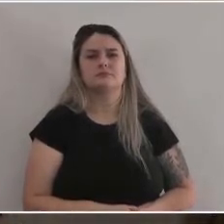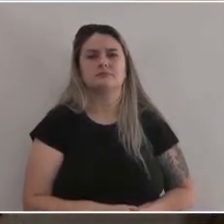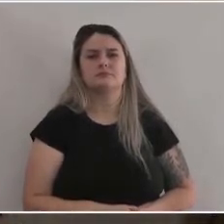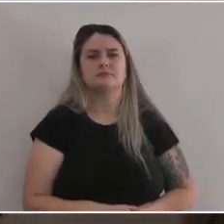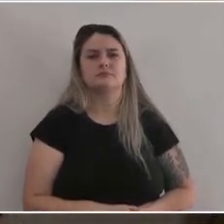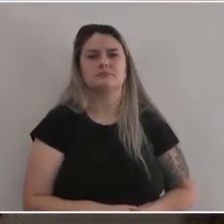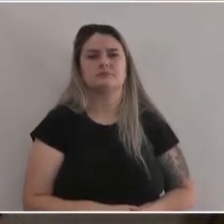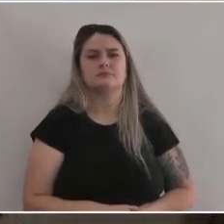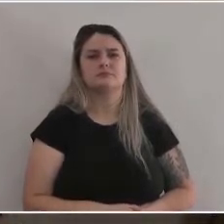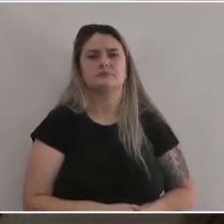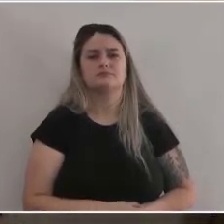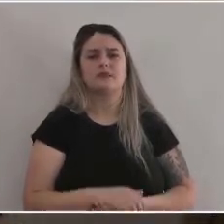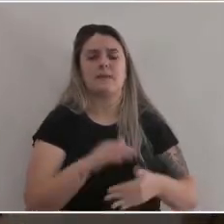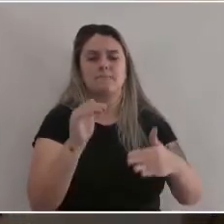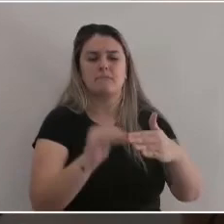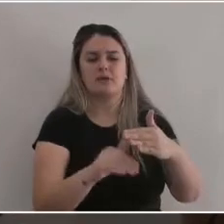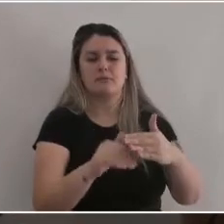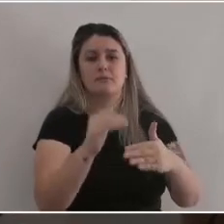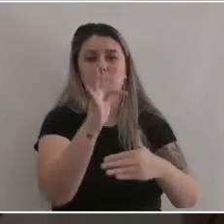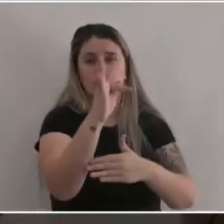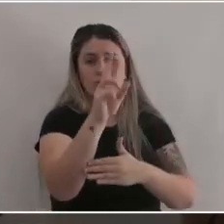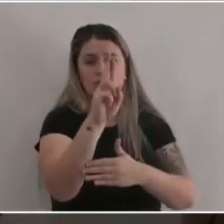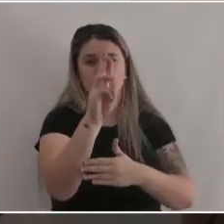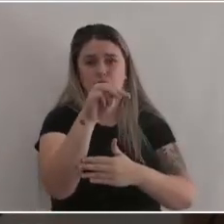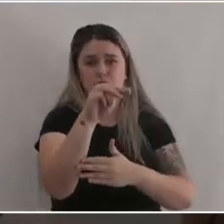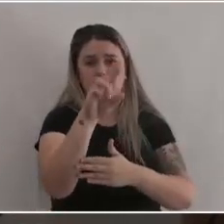Receitas e despesas com o Fundeb. O Fundeb